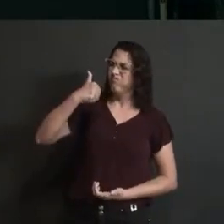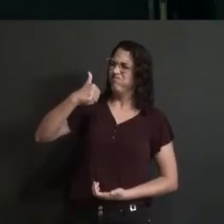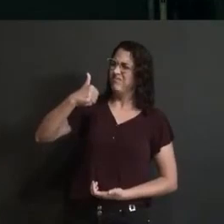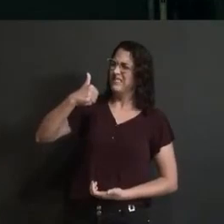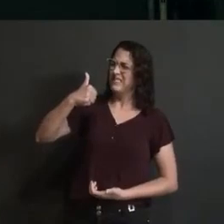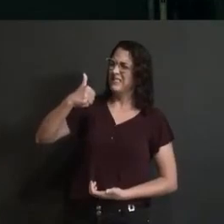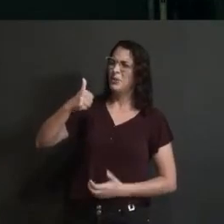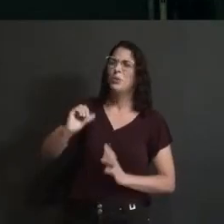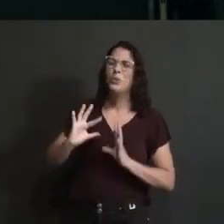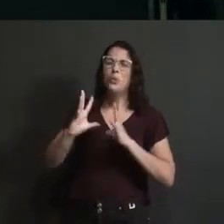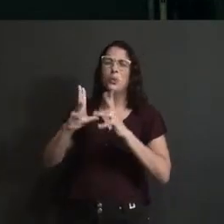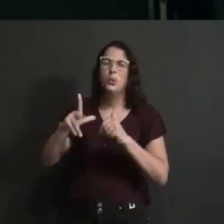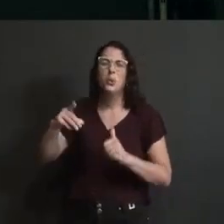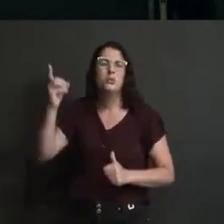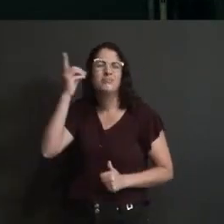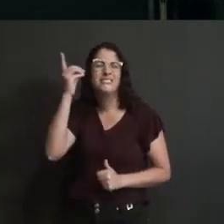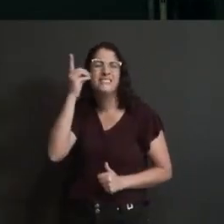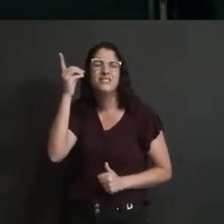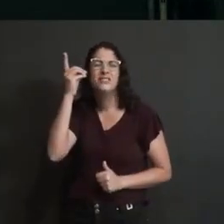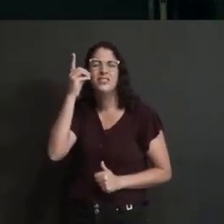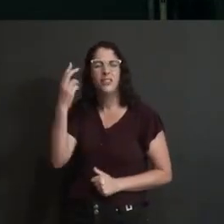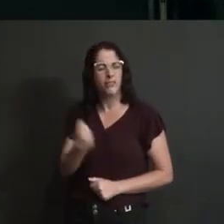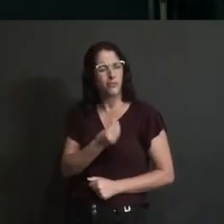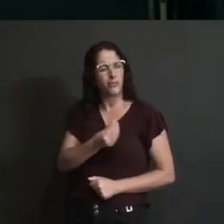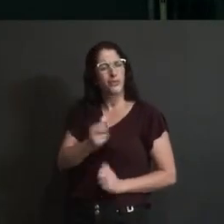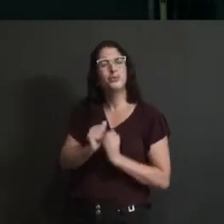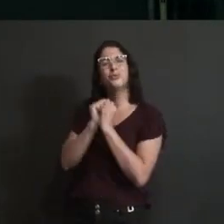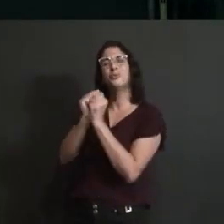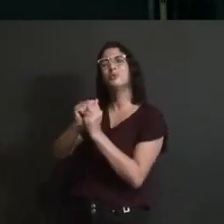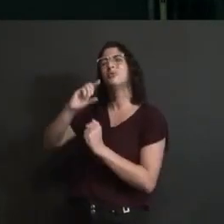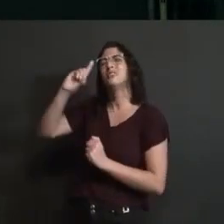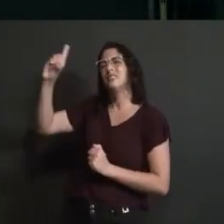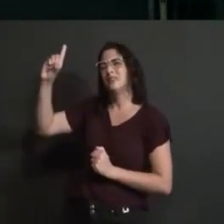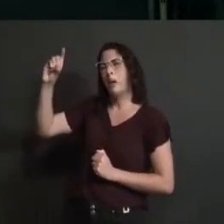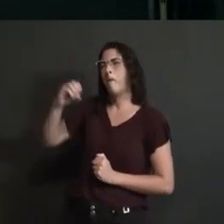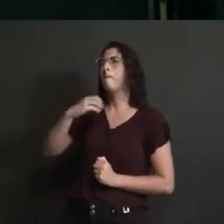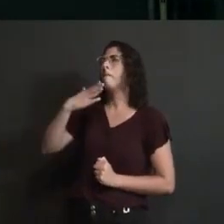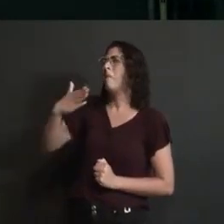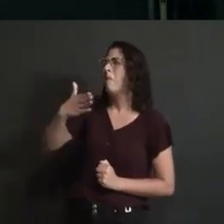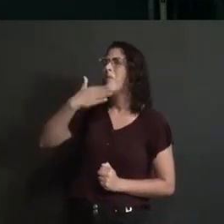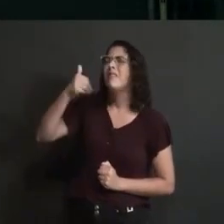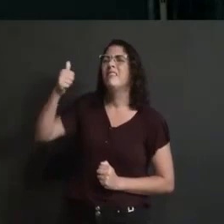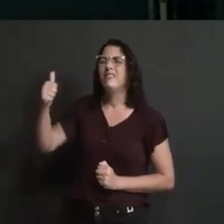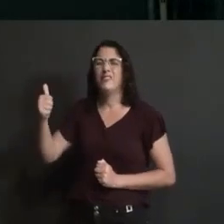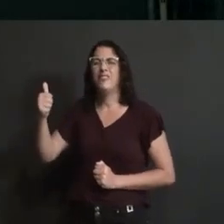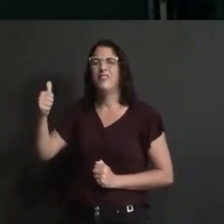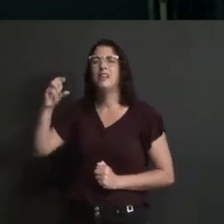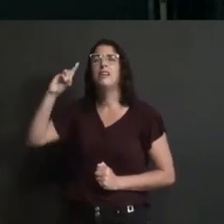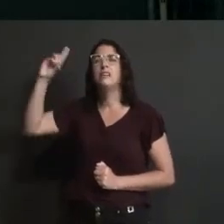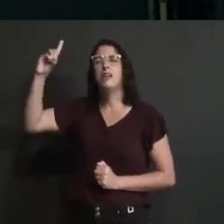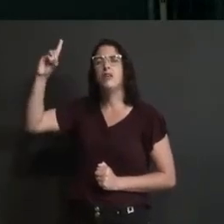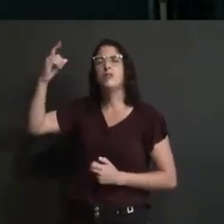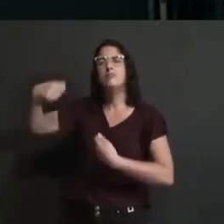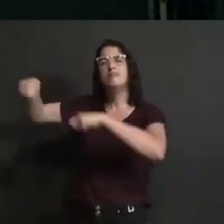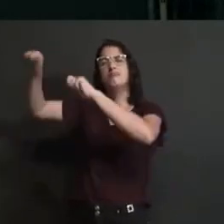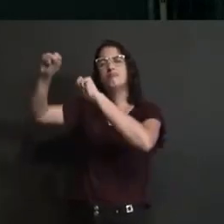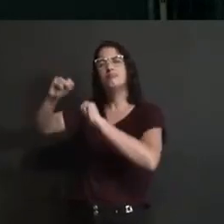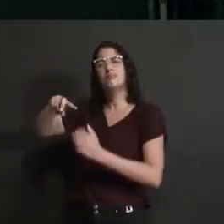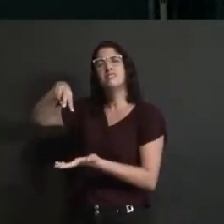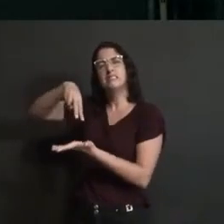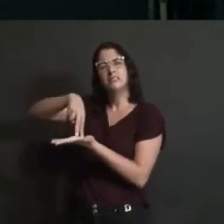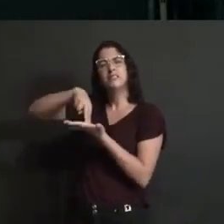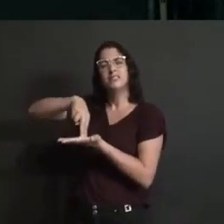dia vivido na tua presença, em que o Senhor tem nos sustentado, em que o Senhor tem